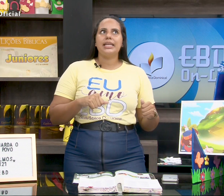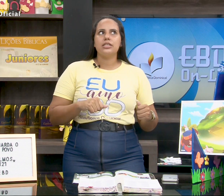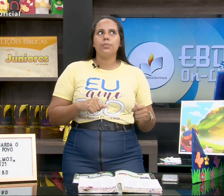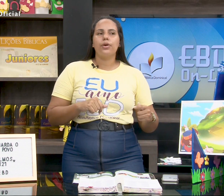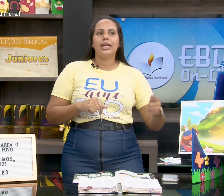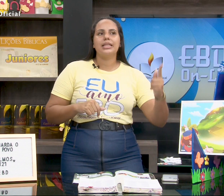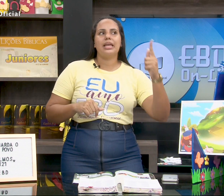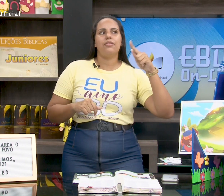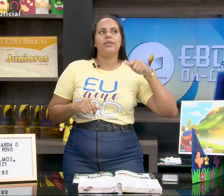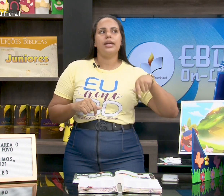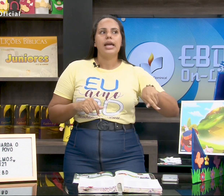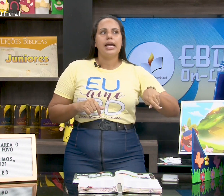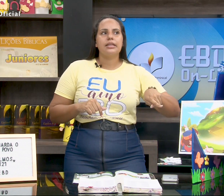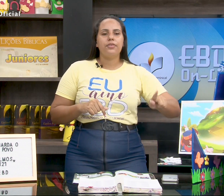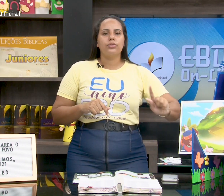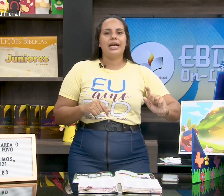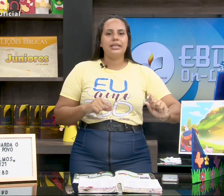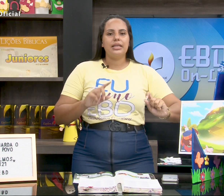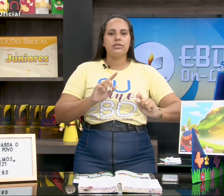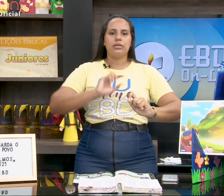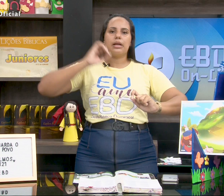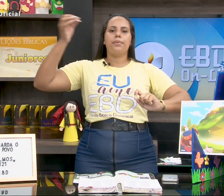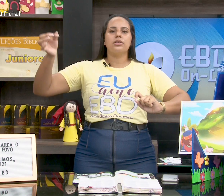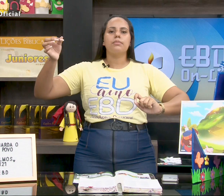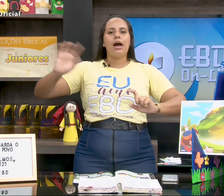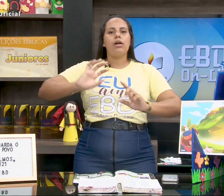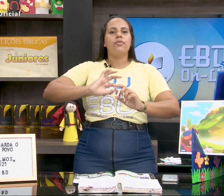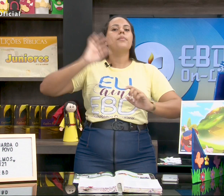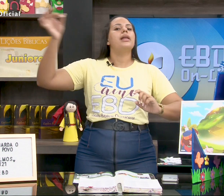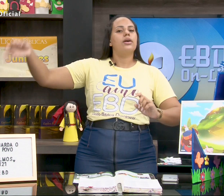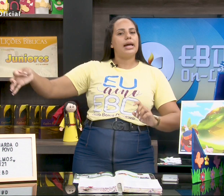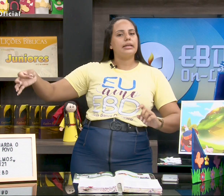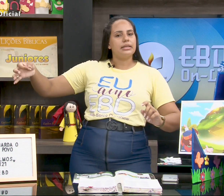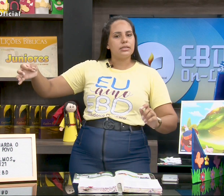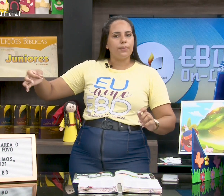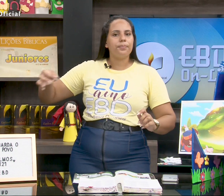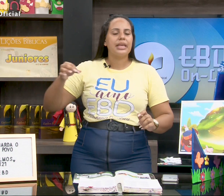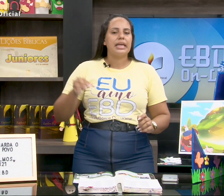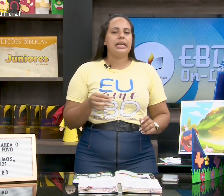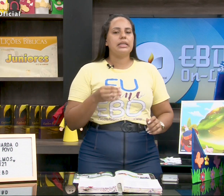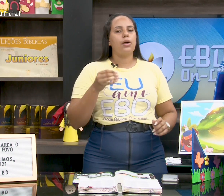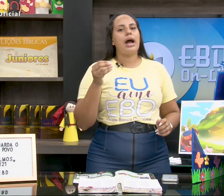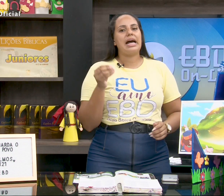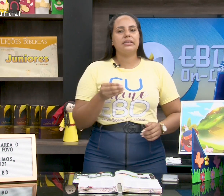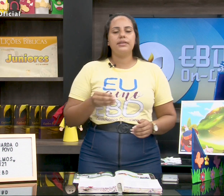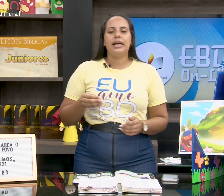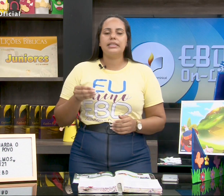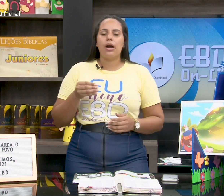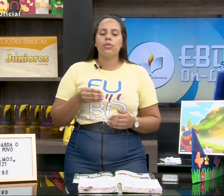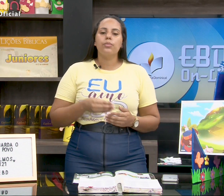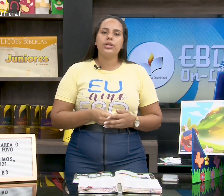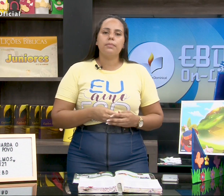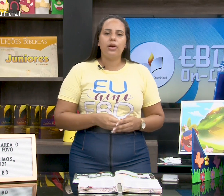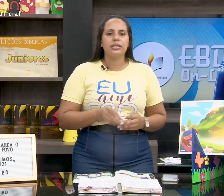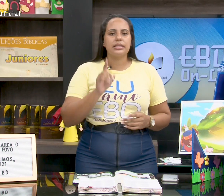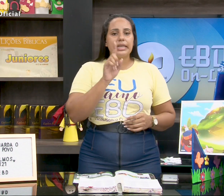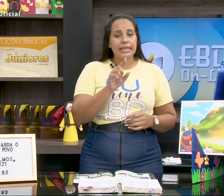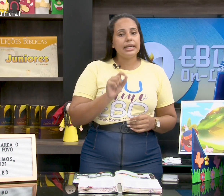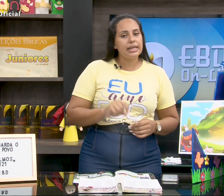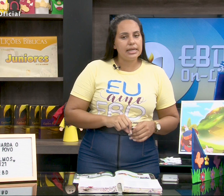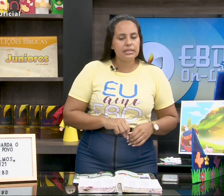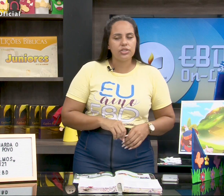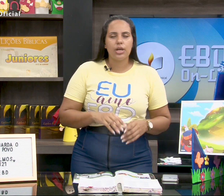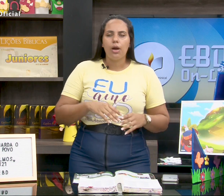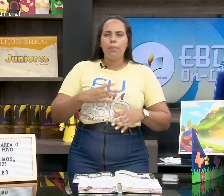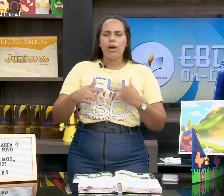errei nisso, porque ele teve dificuldade nisso. Então na próxima aula eu vou melhorar nisso. Então, a atividade é algo muito importante. E